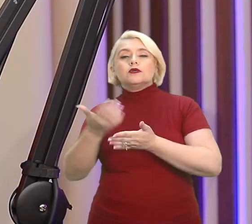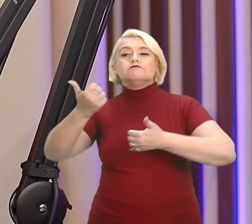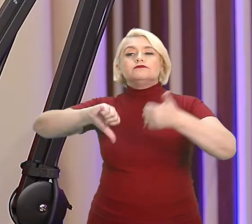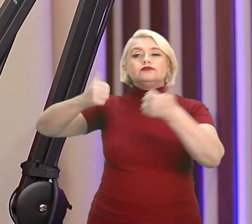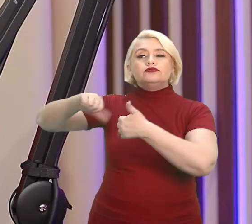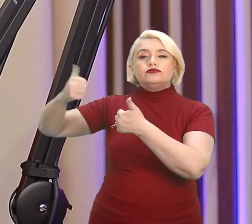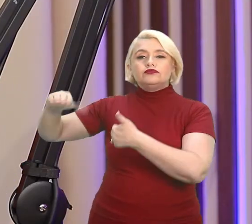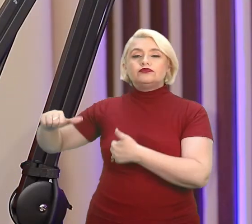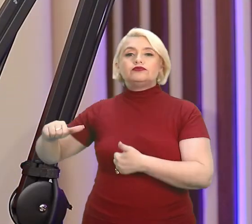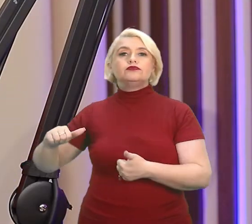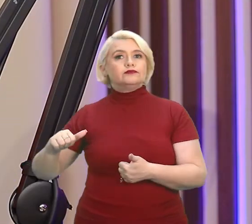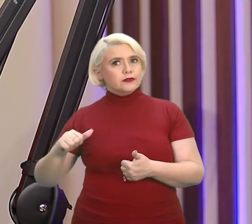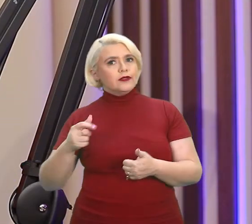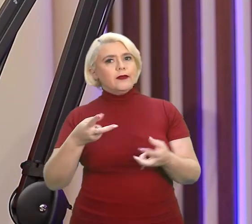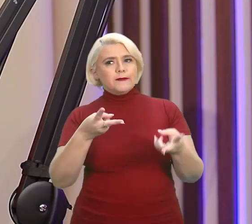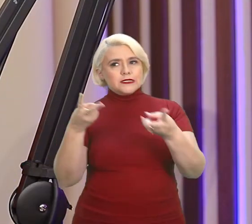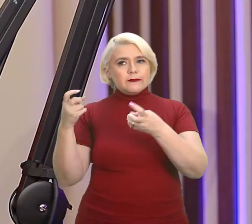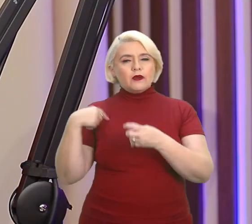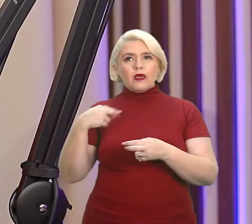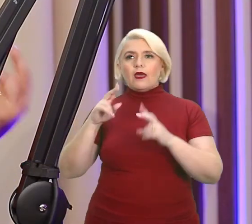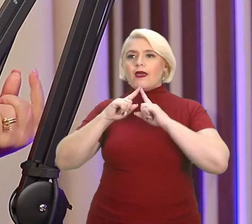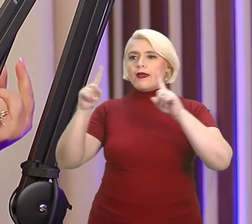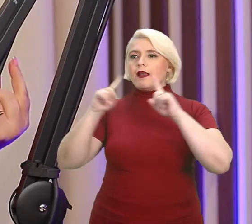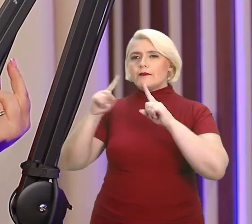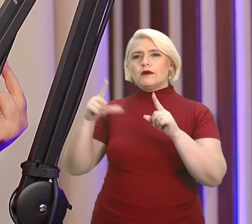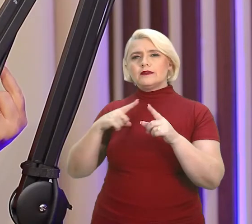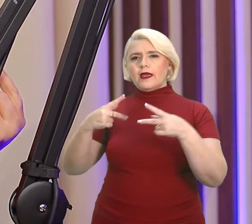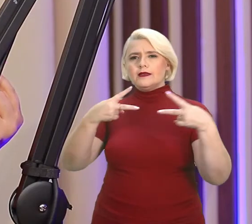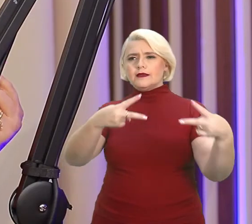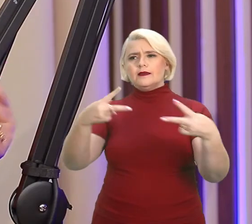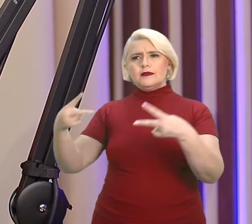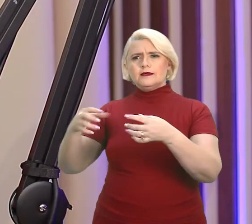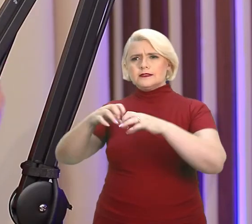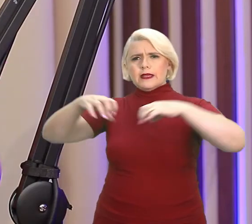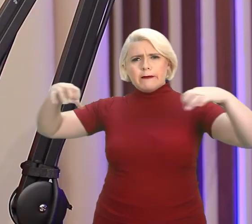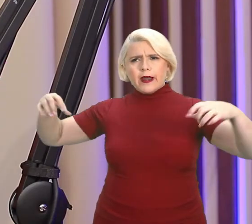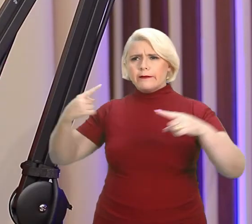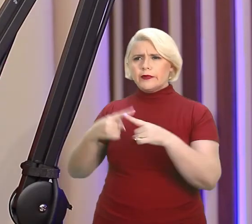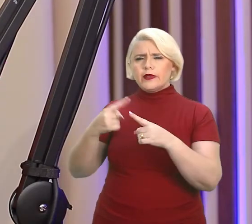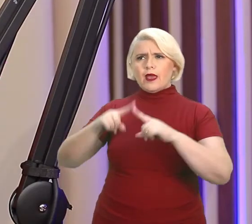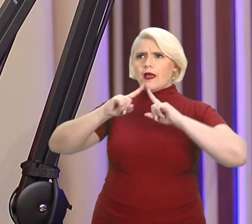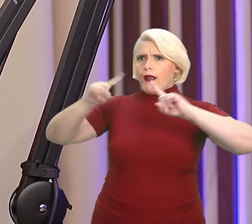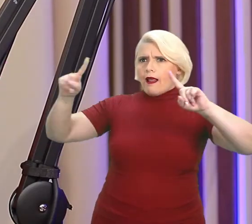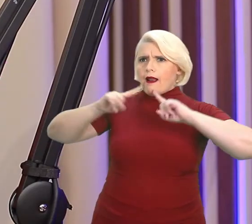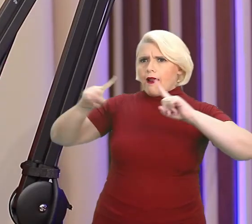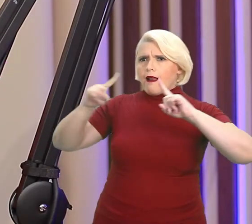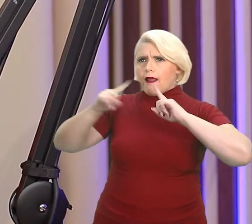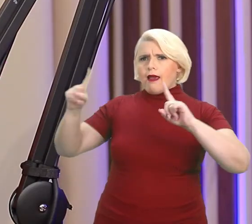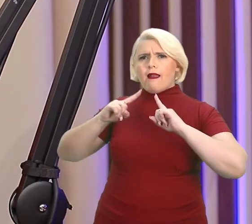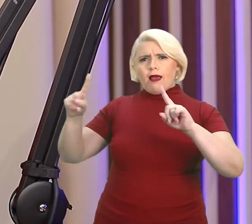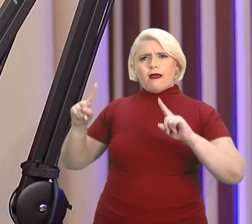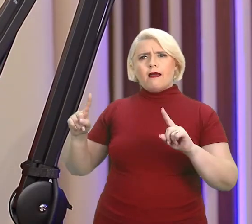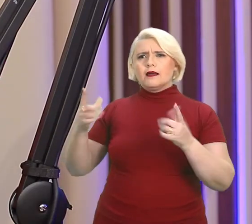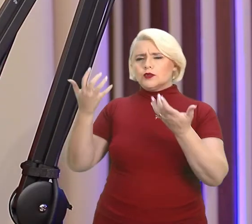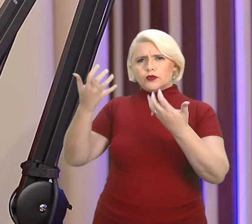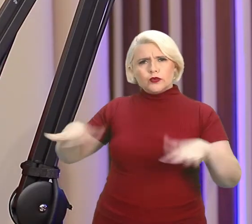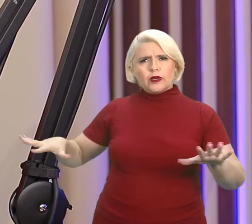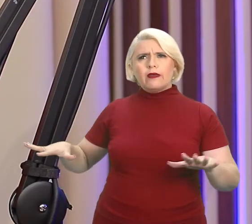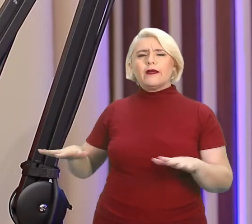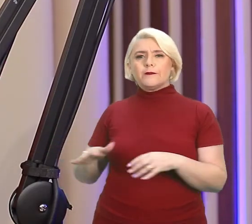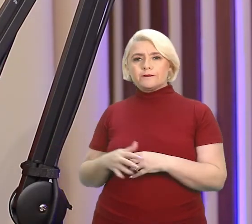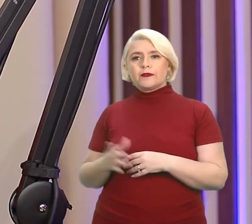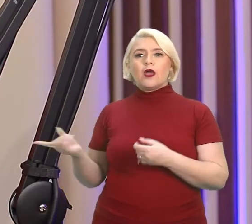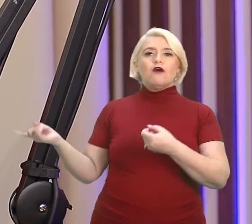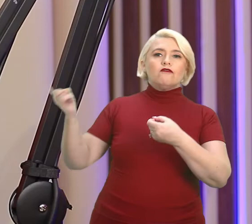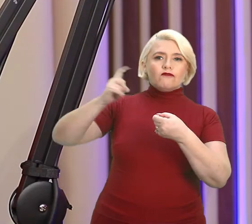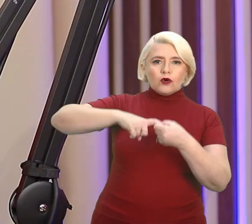isso. E viram que os surdos estavam reclamando. Mas por que tem separado? Né? Eles começaram a reclamar isso. E